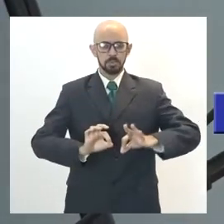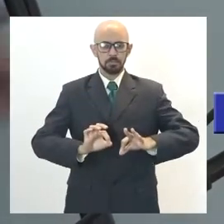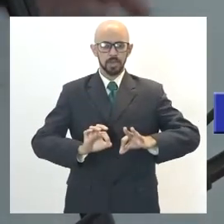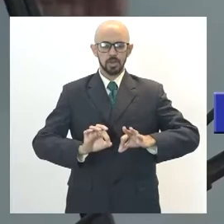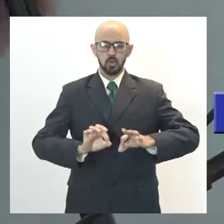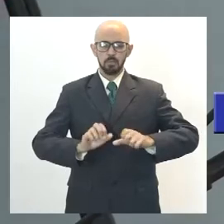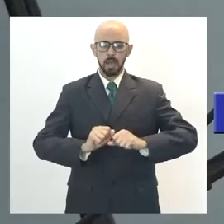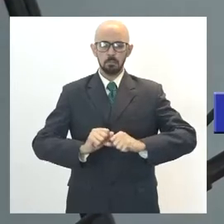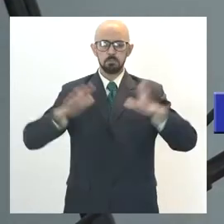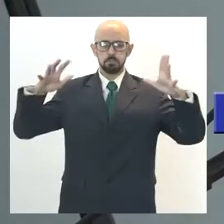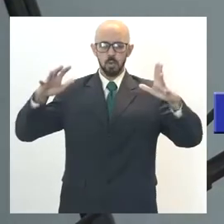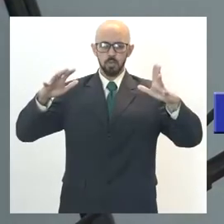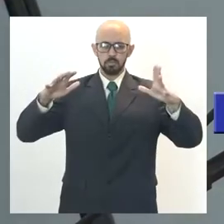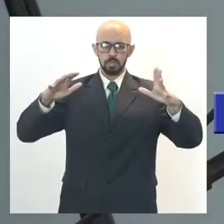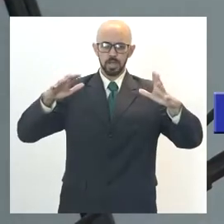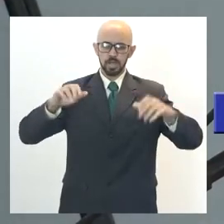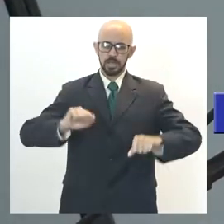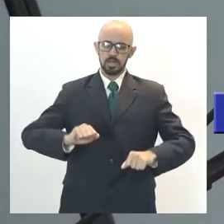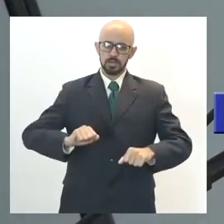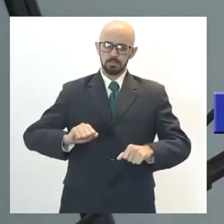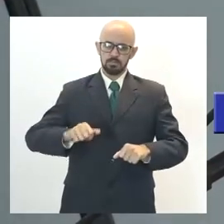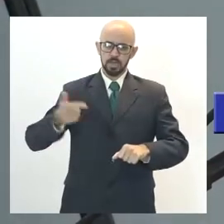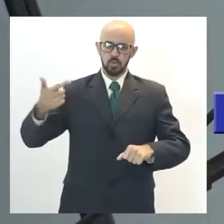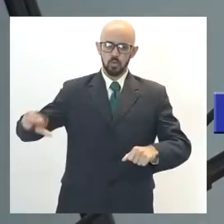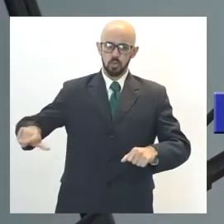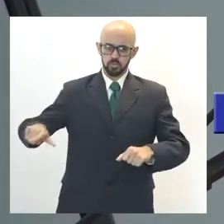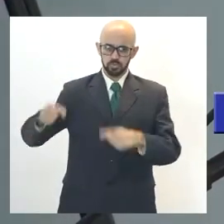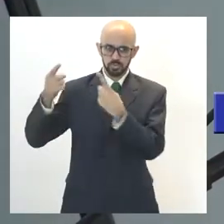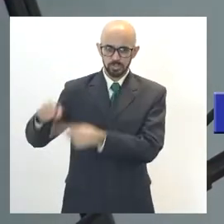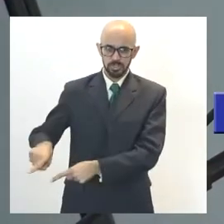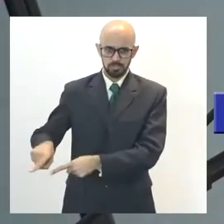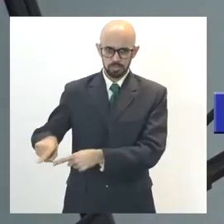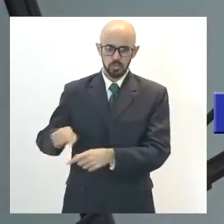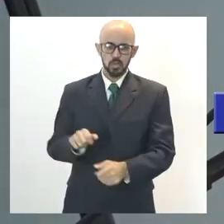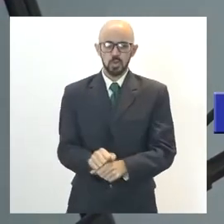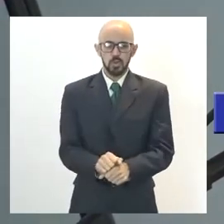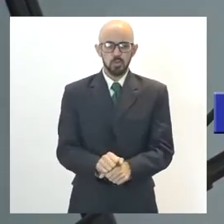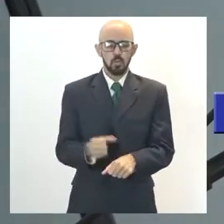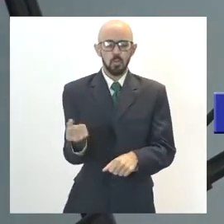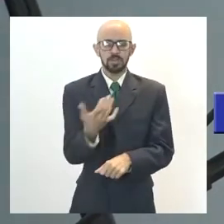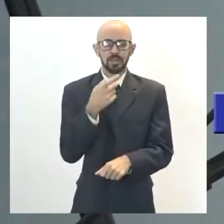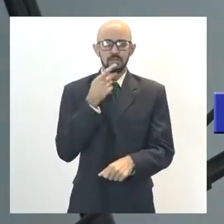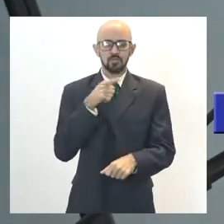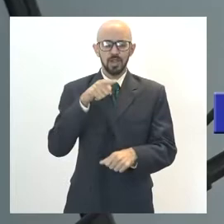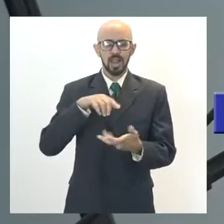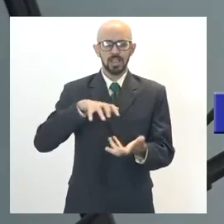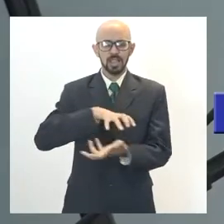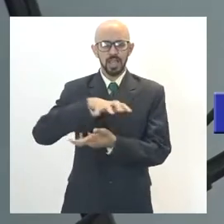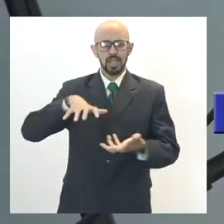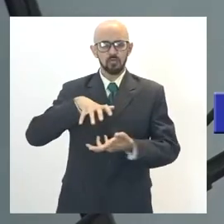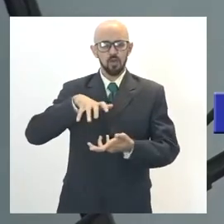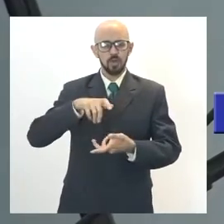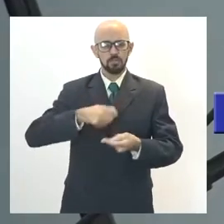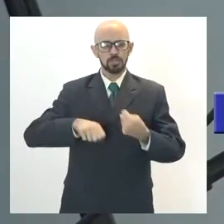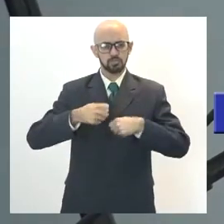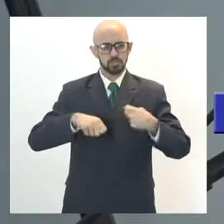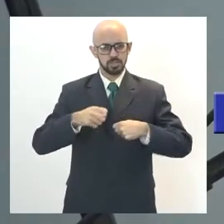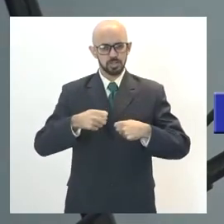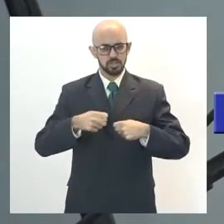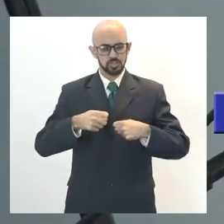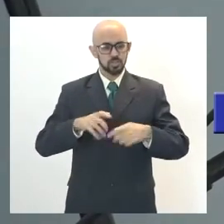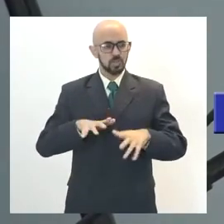granada para o bolso do inimigo quando se refere a reforma administrativa